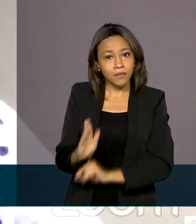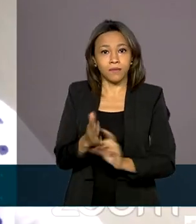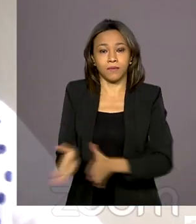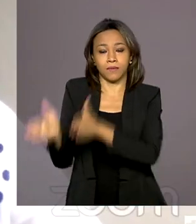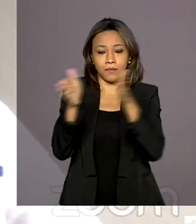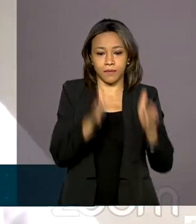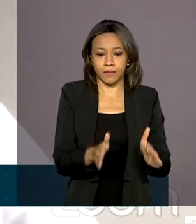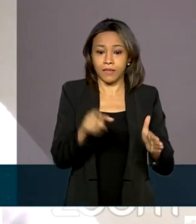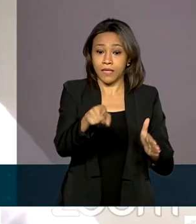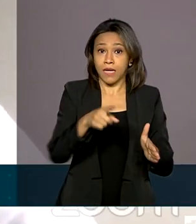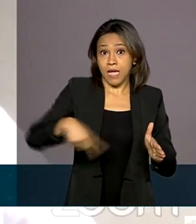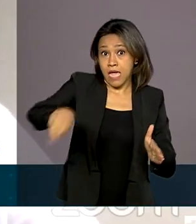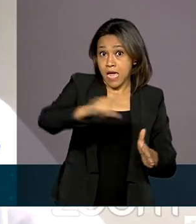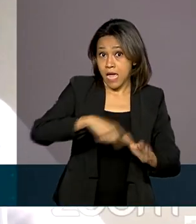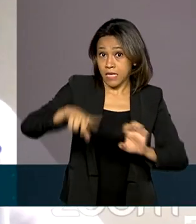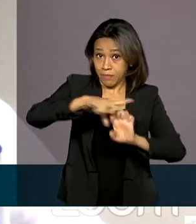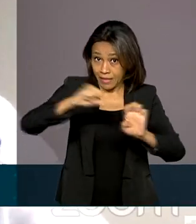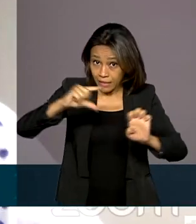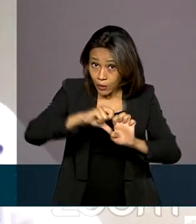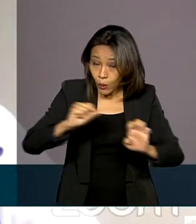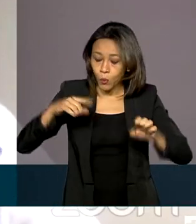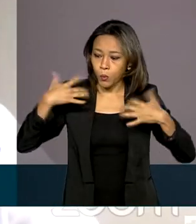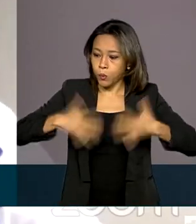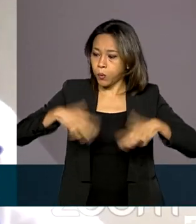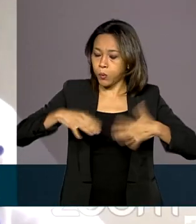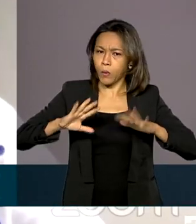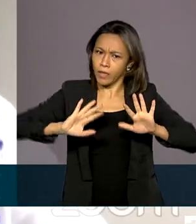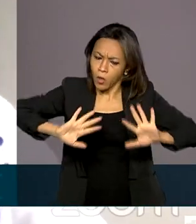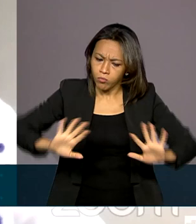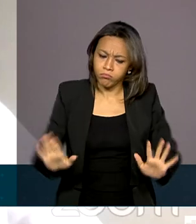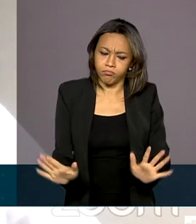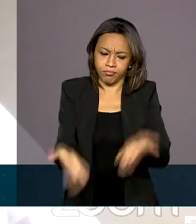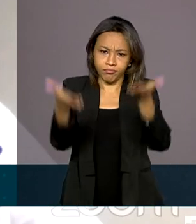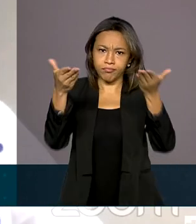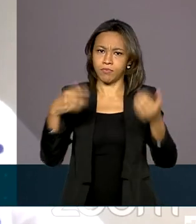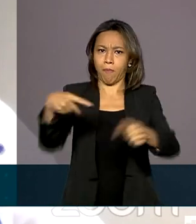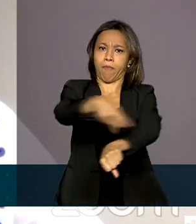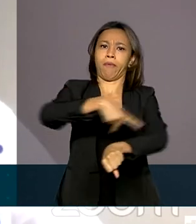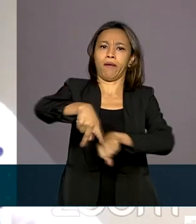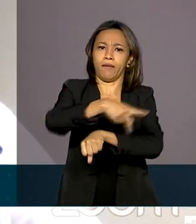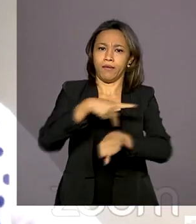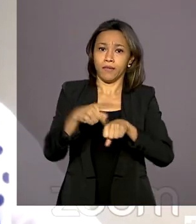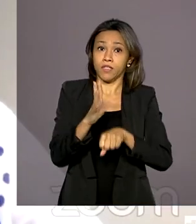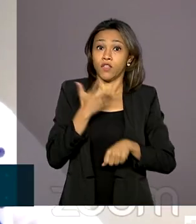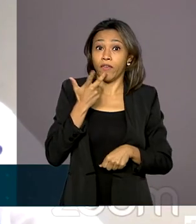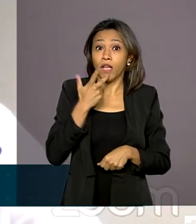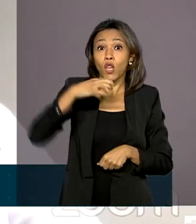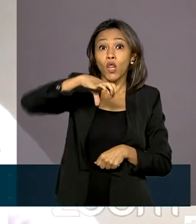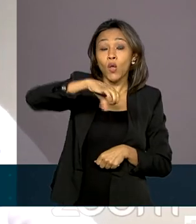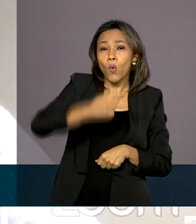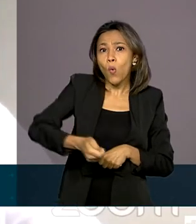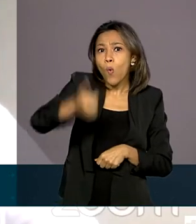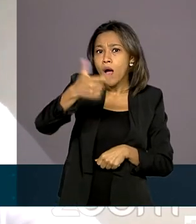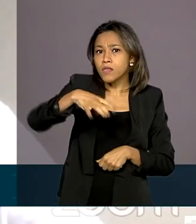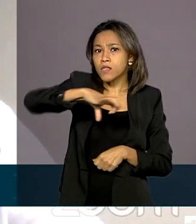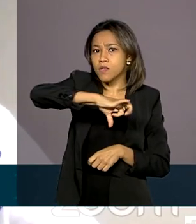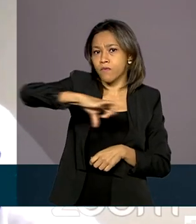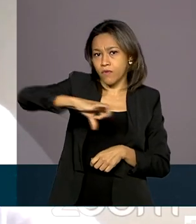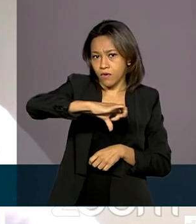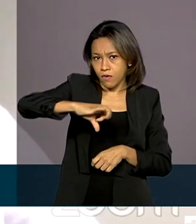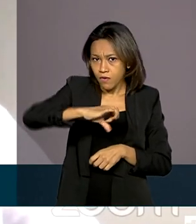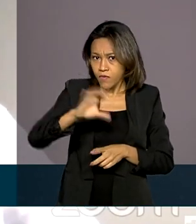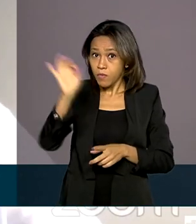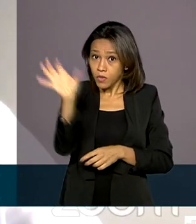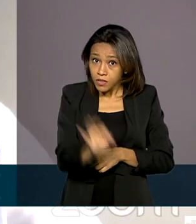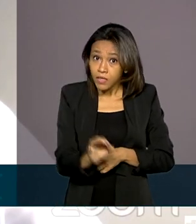empreendedores que são a força motriz deste país. É sempre importante lembrar que a gente está falando de 98, quase 99% de